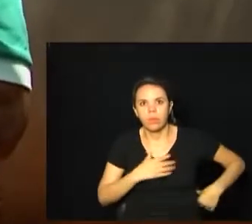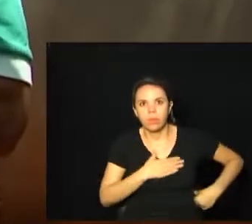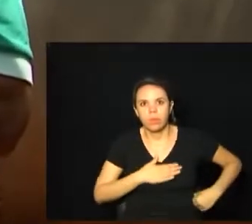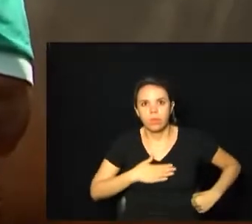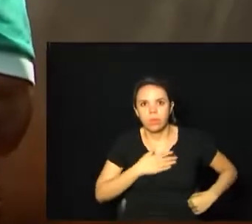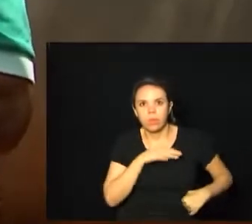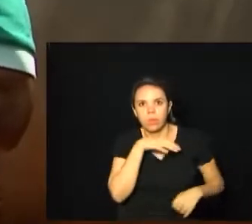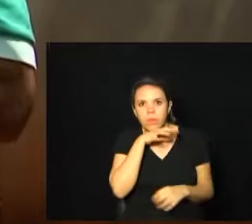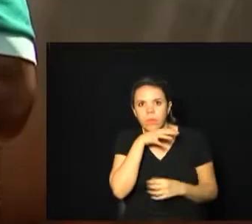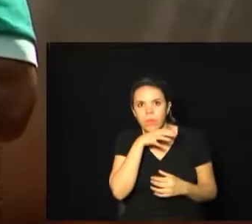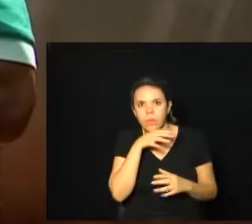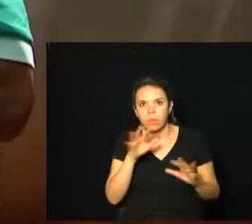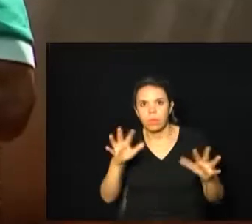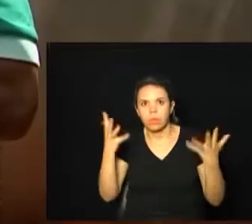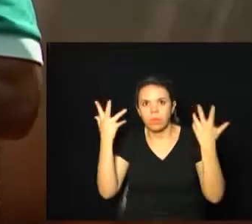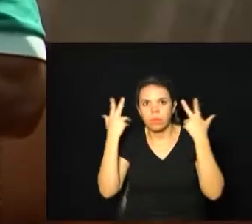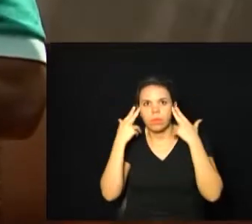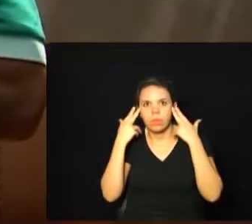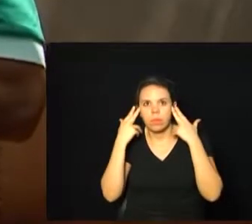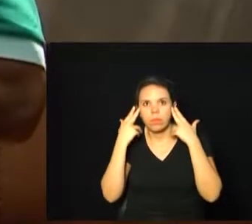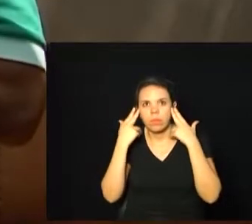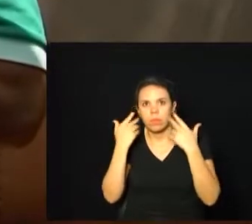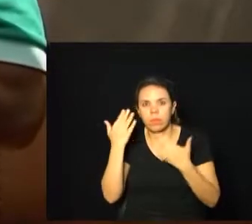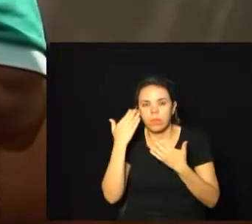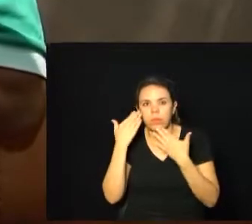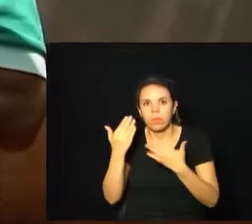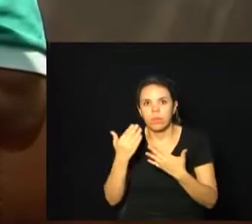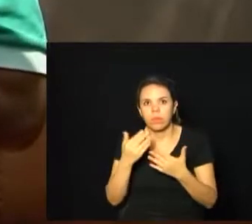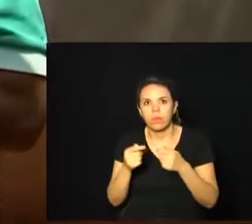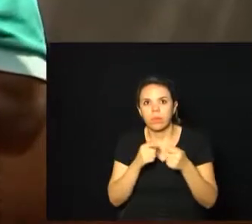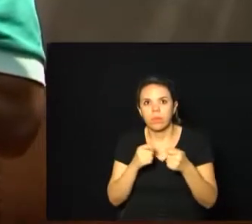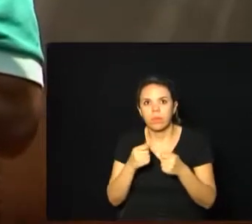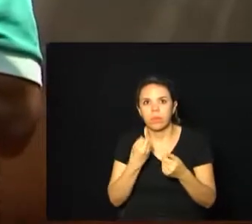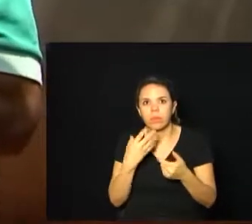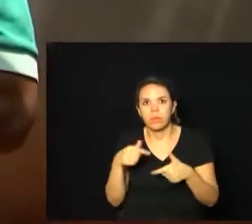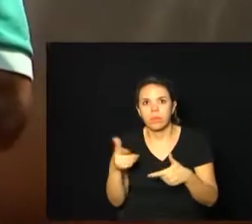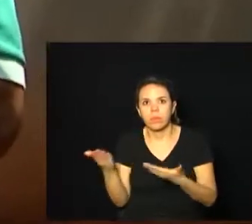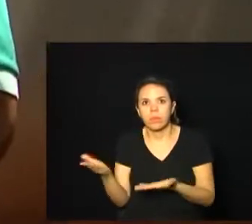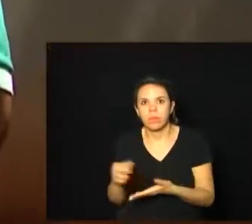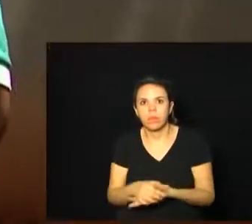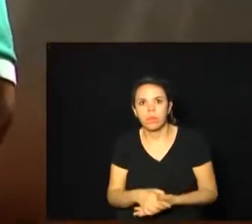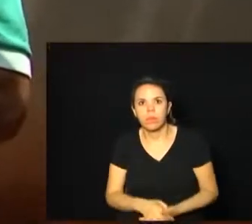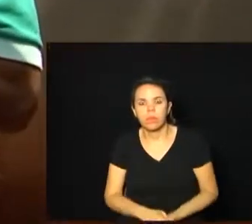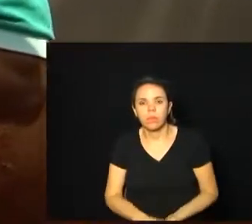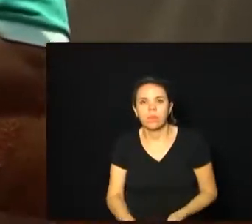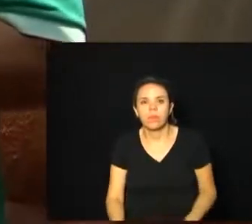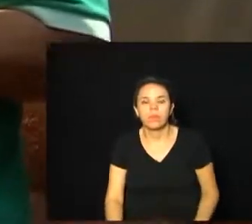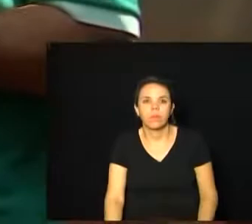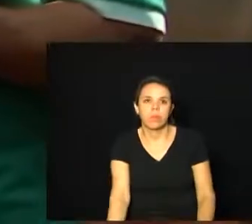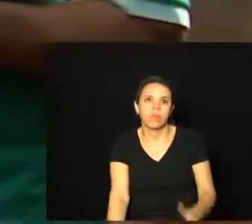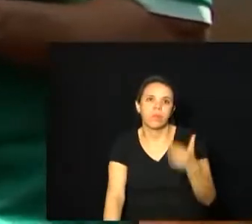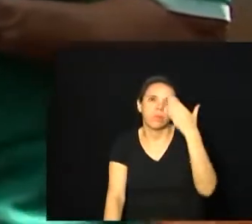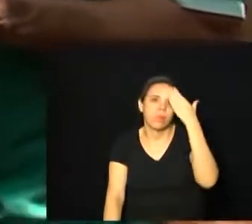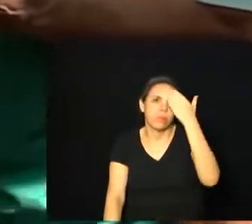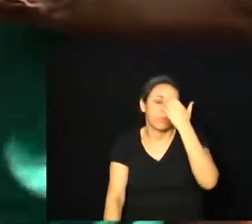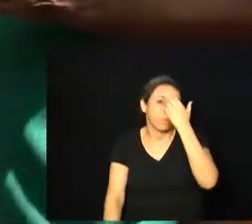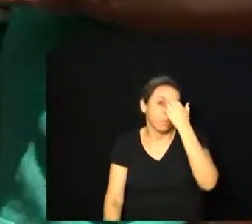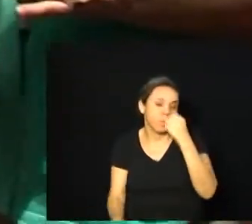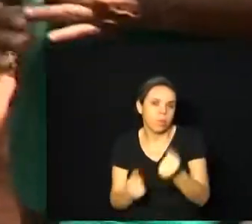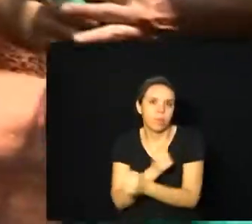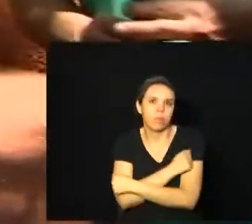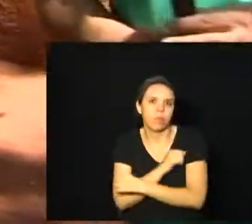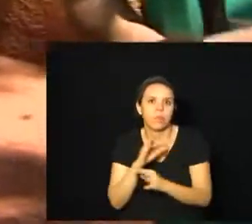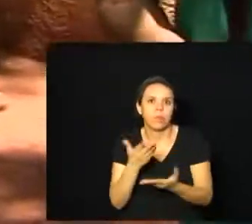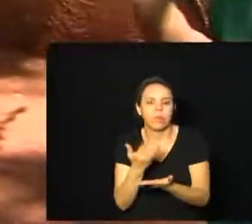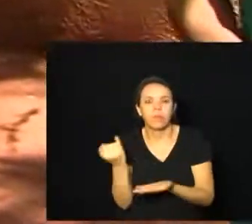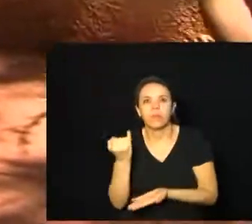pelos animais, pela natureza. Doutor, muito obrigada pela sua entrevista, um ótimo trabalho para vocês. Obrigado, um grande abraço a todos. E